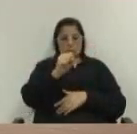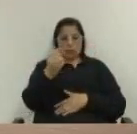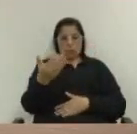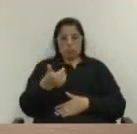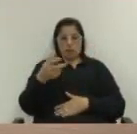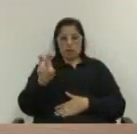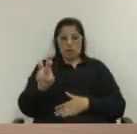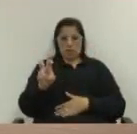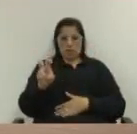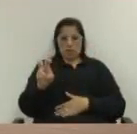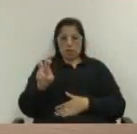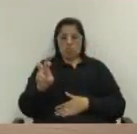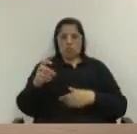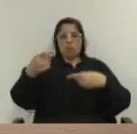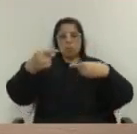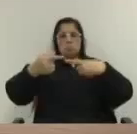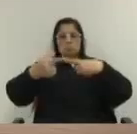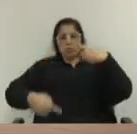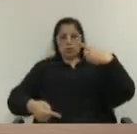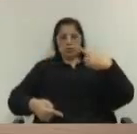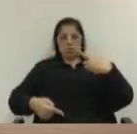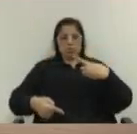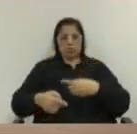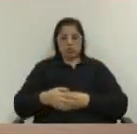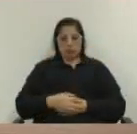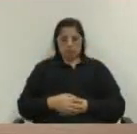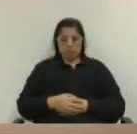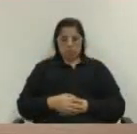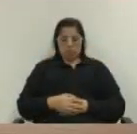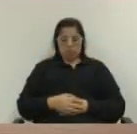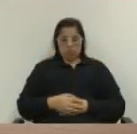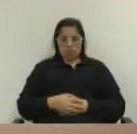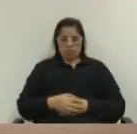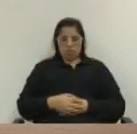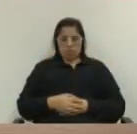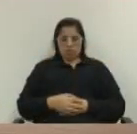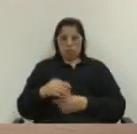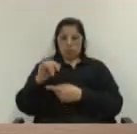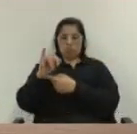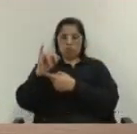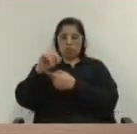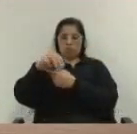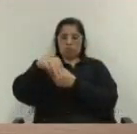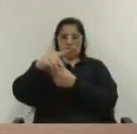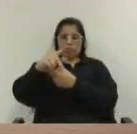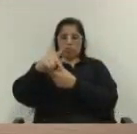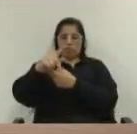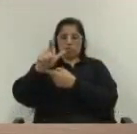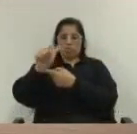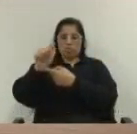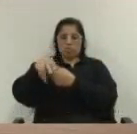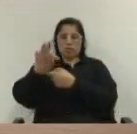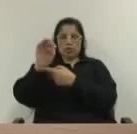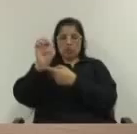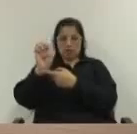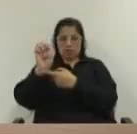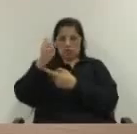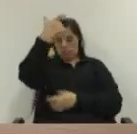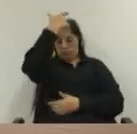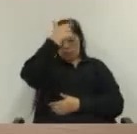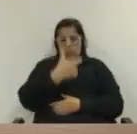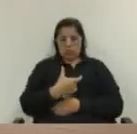dispõe sobre a proibição de implante em seres humanos de identificação em forma de chip e